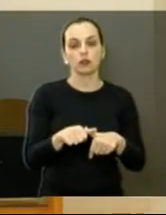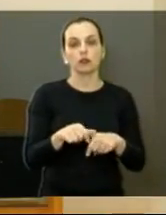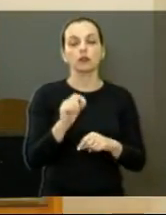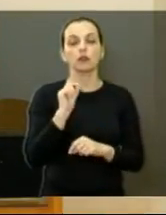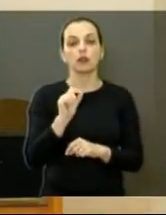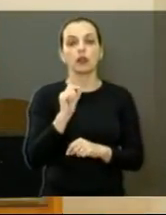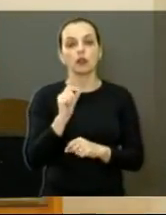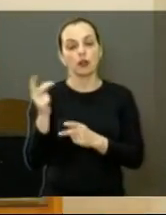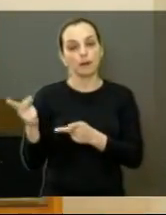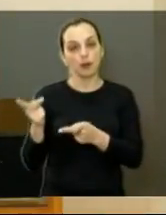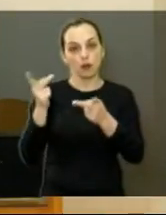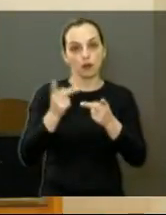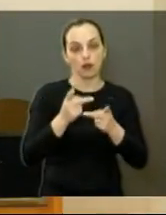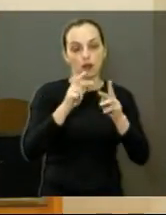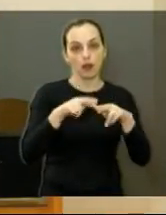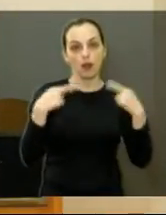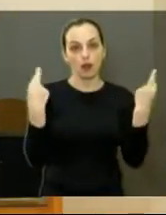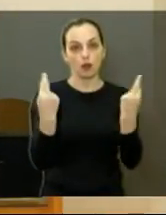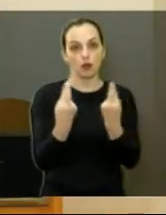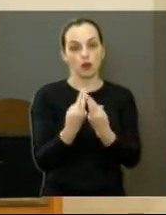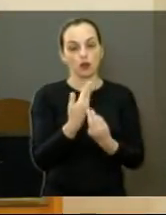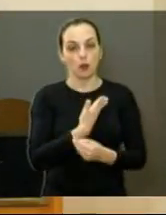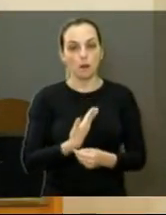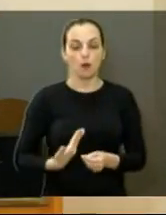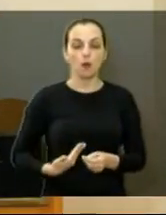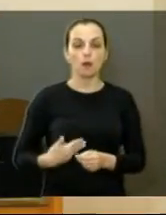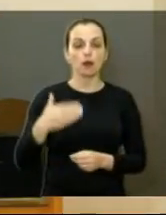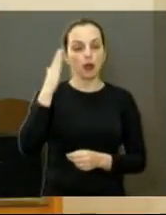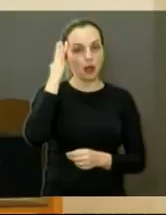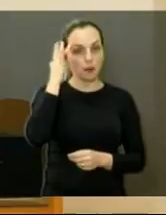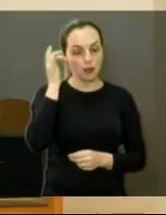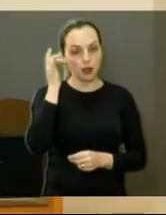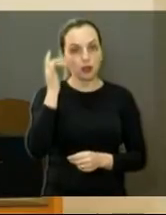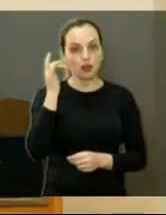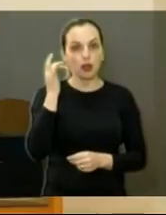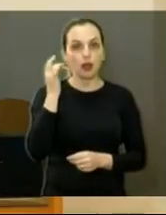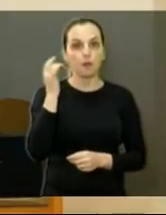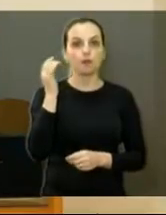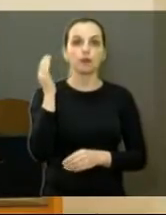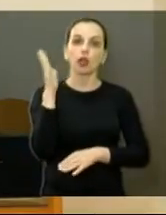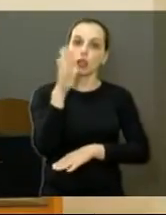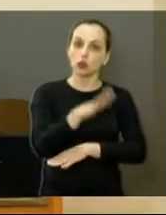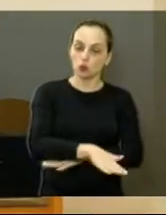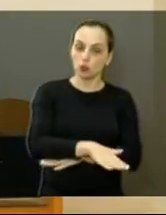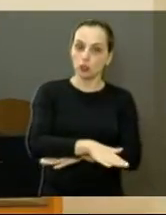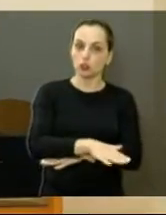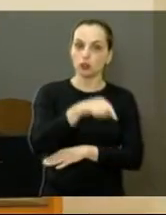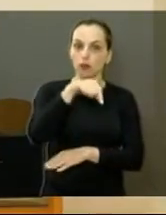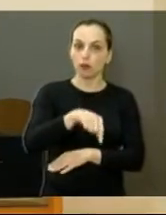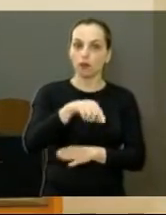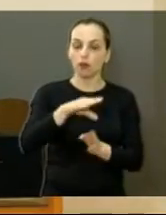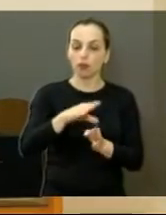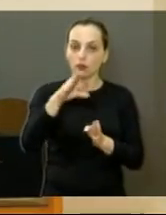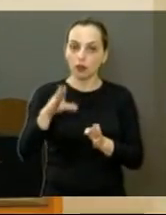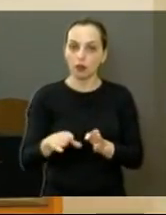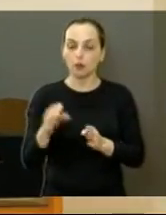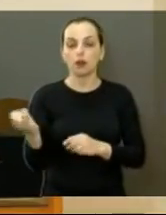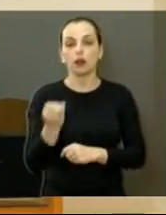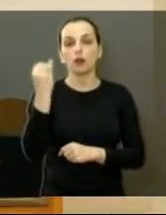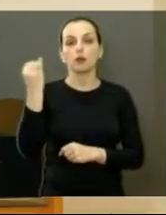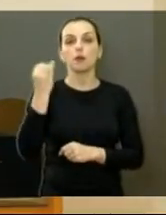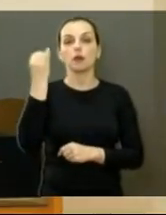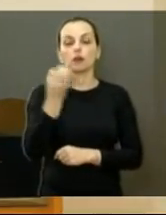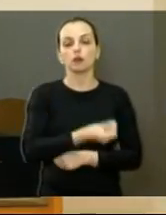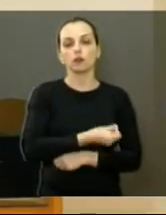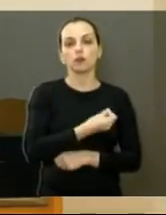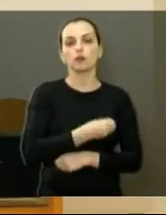convidar para a audiência pública amanhã, às 18h30. É importante que a população participe